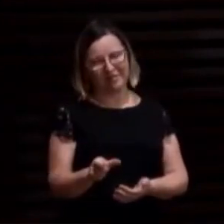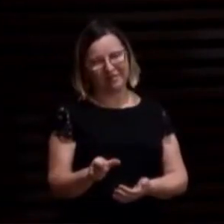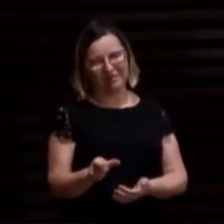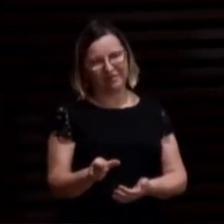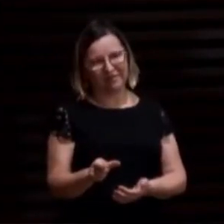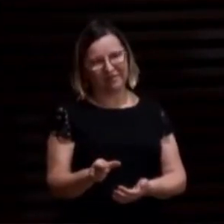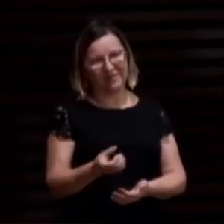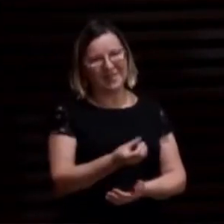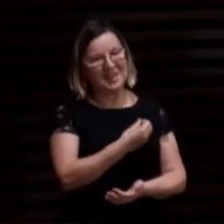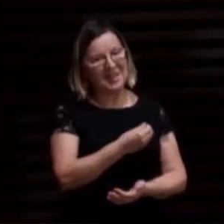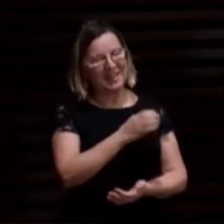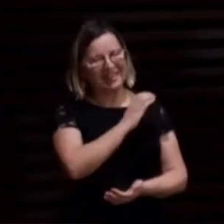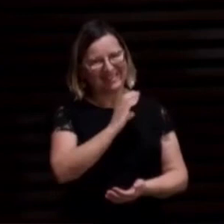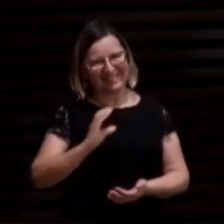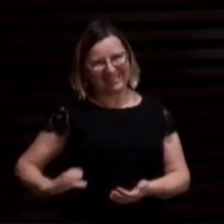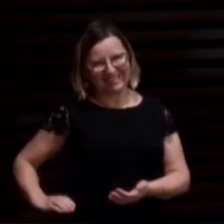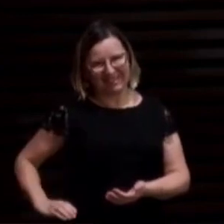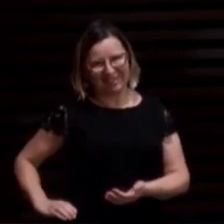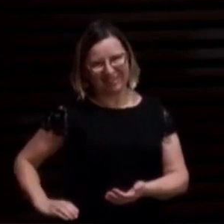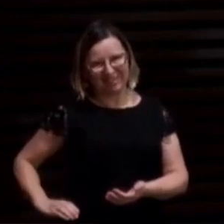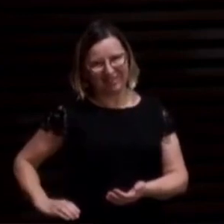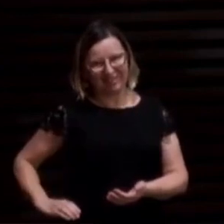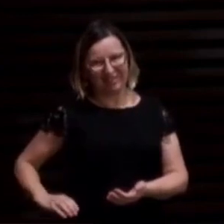é a vida de Cristo. É uma